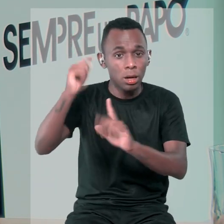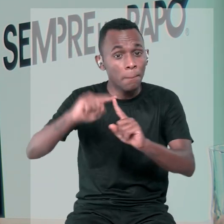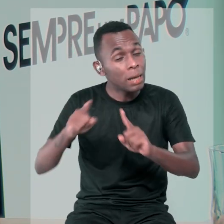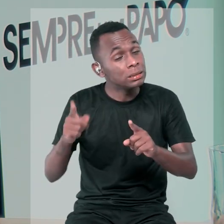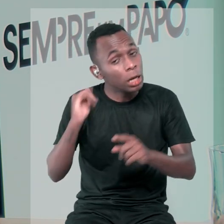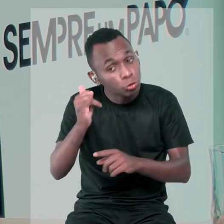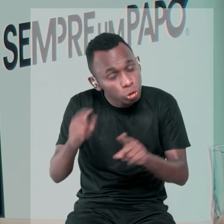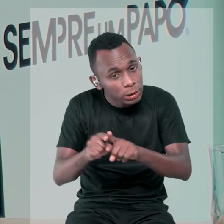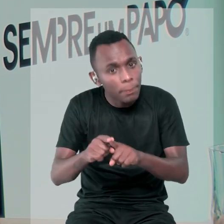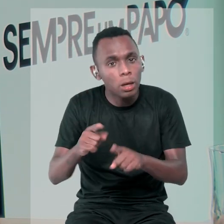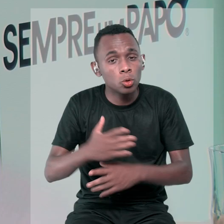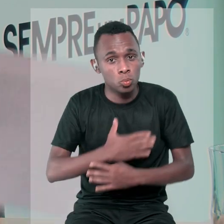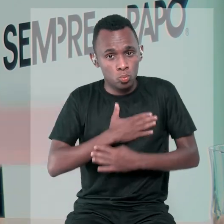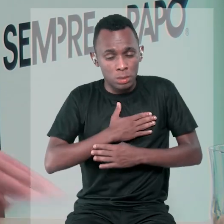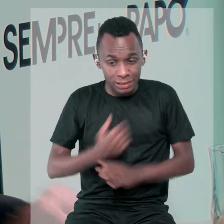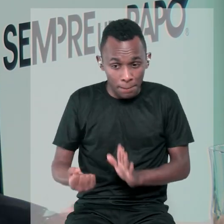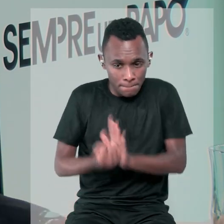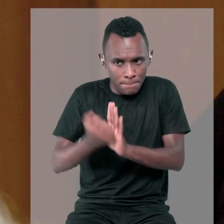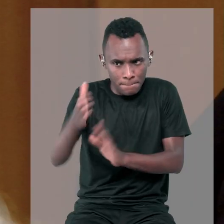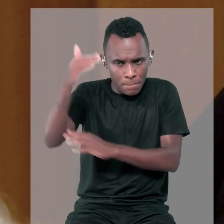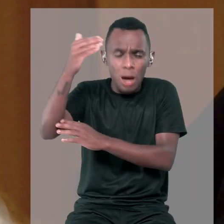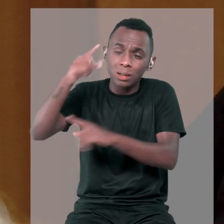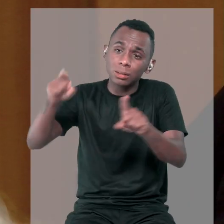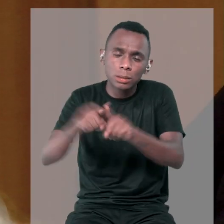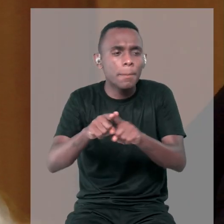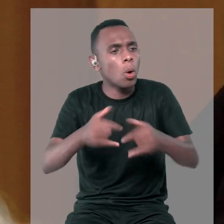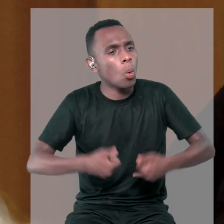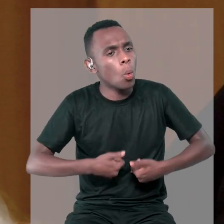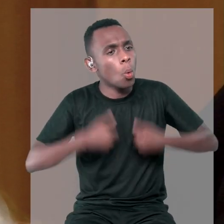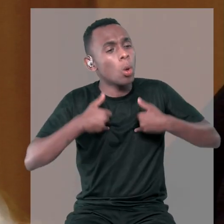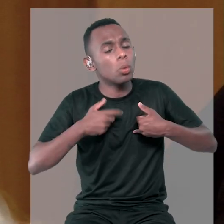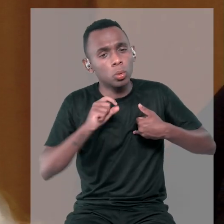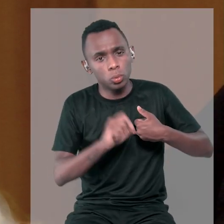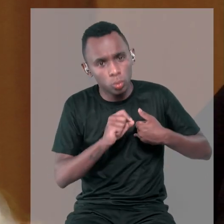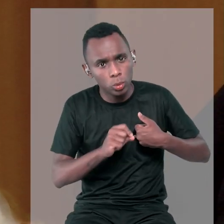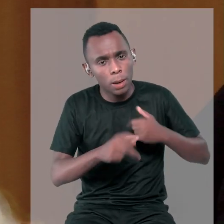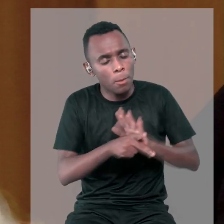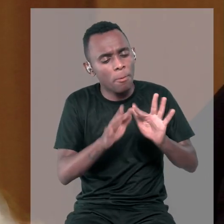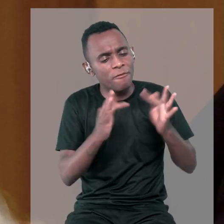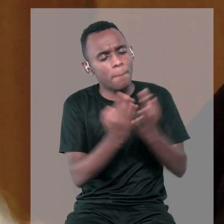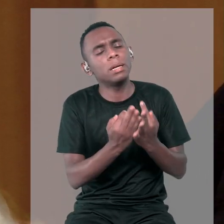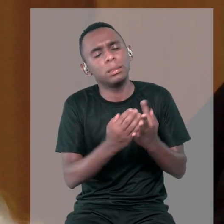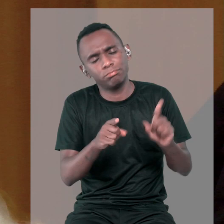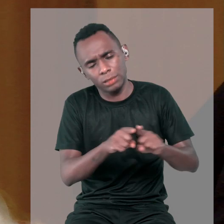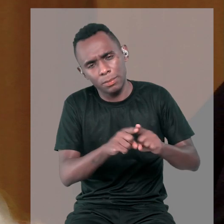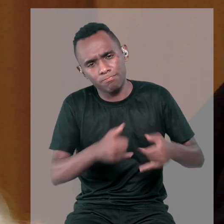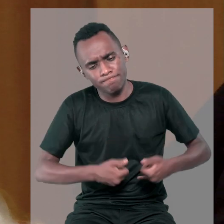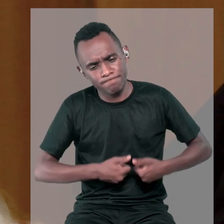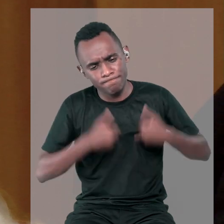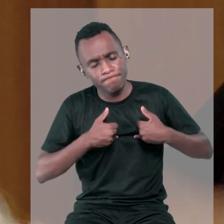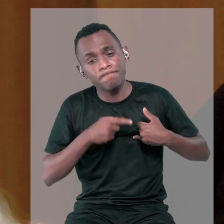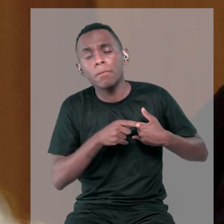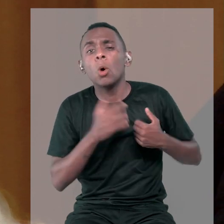meu patriotismo hesitante não me impedia de ter orgulho do patriotismo de meus pais. Eu quis começar